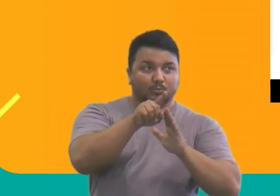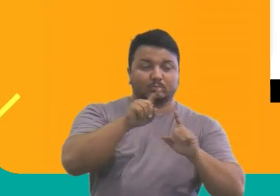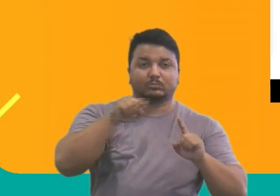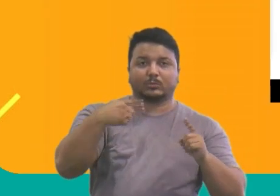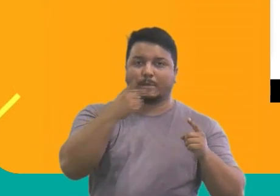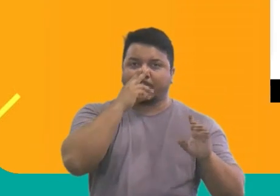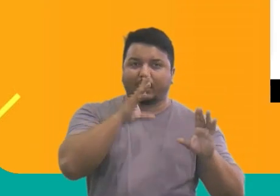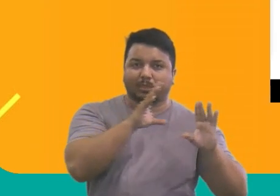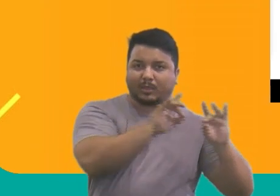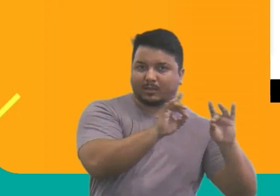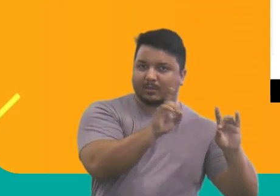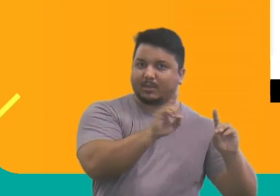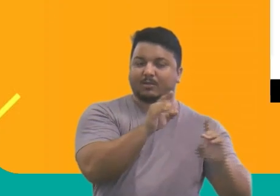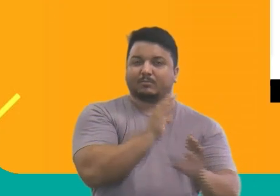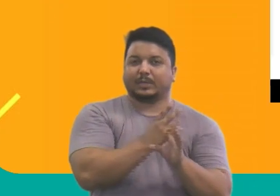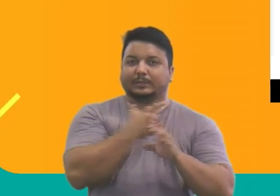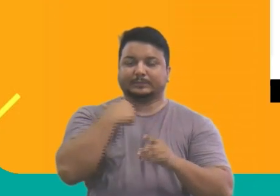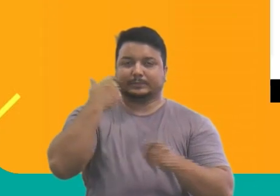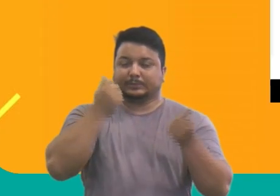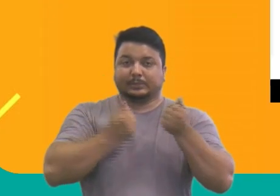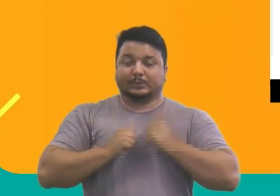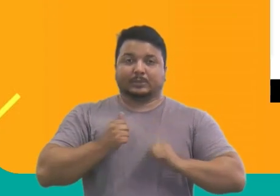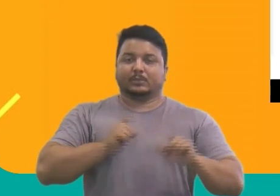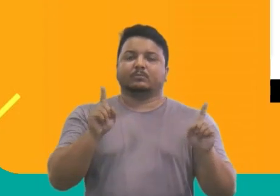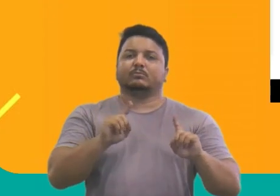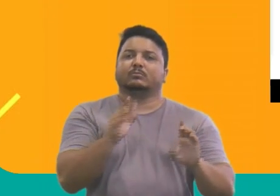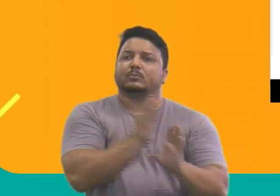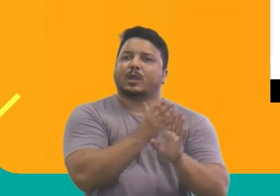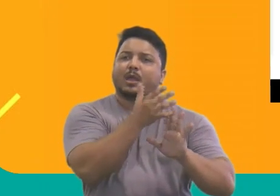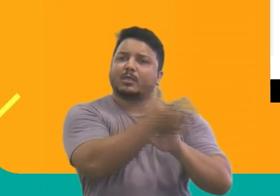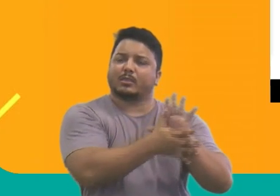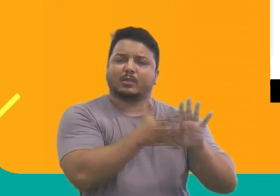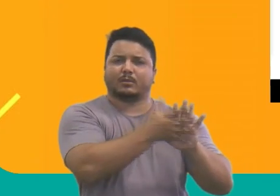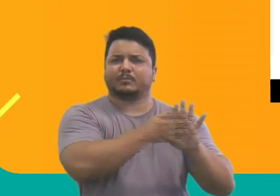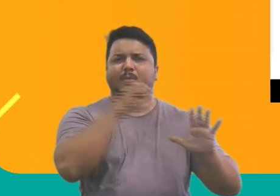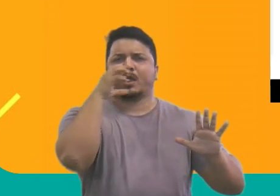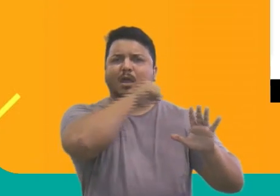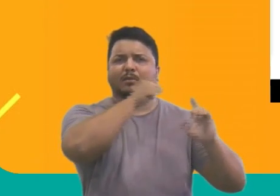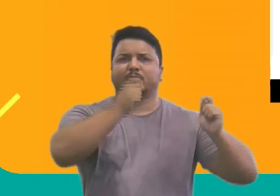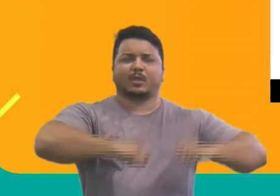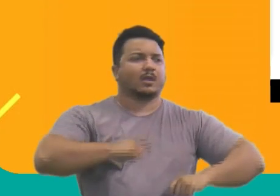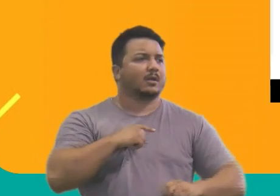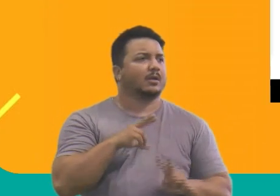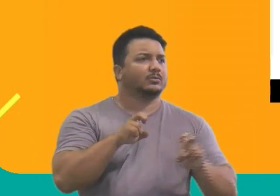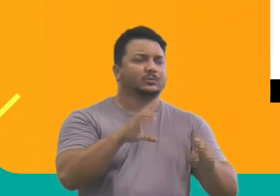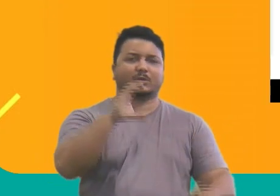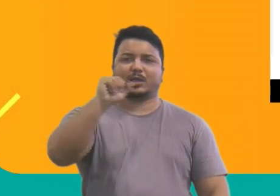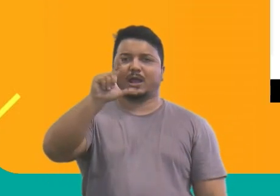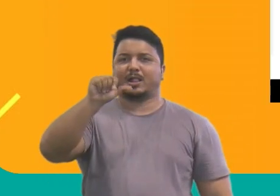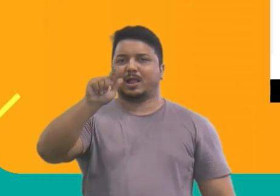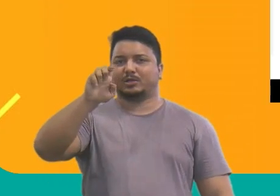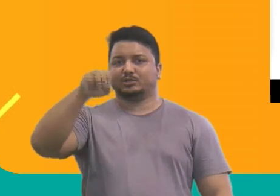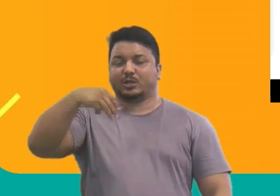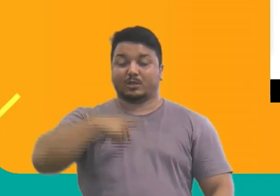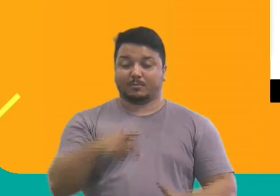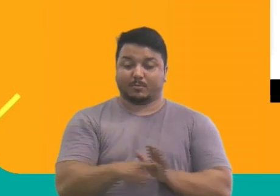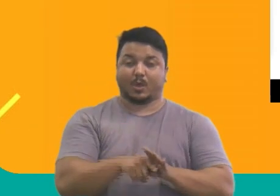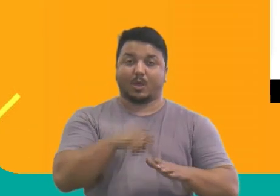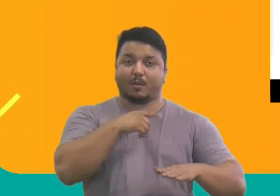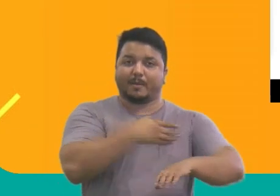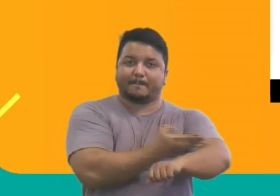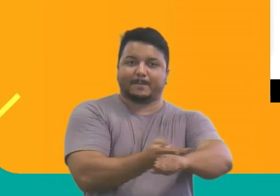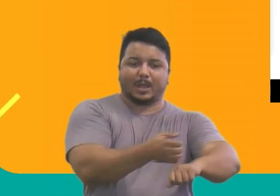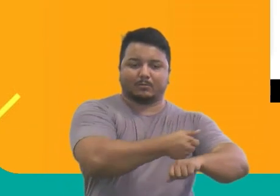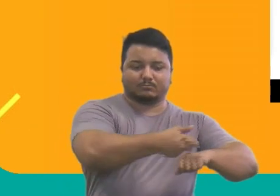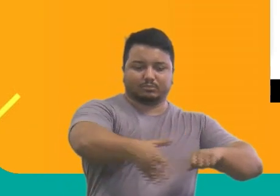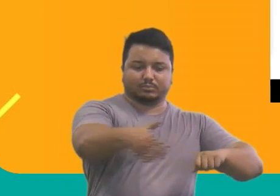não se apegue, não se emocione com o conjunto do texto. Rapidamente, esse aqui vai falar sobre a calagem, tá? Que é uma etapa de preparo do solo